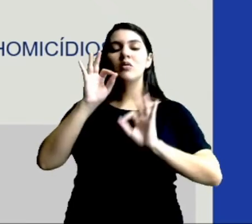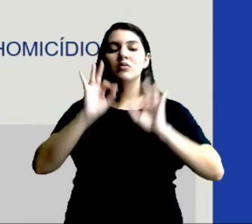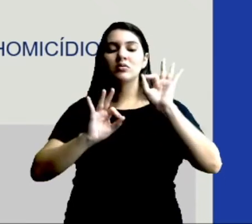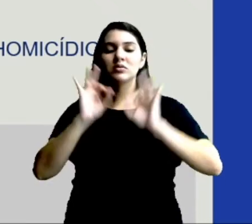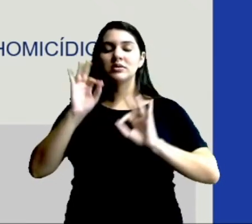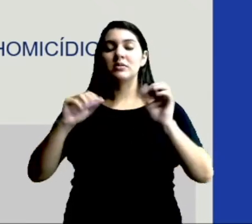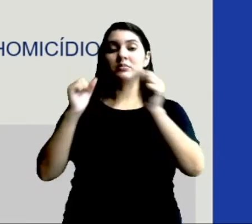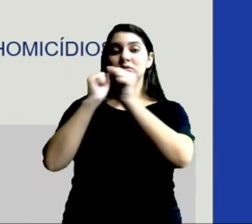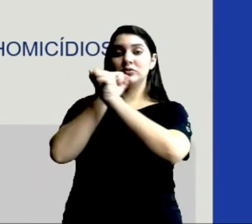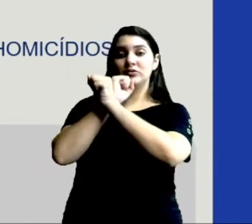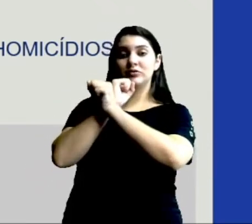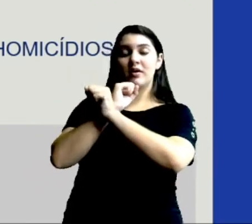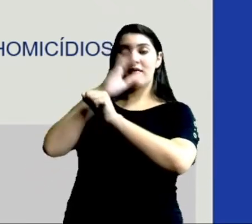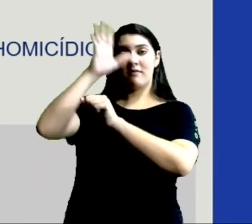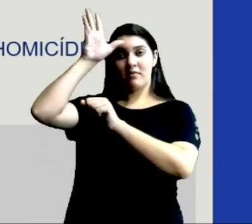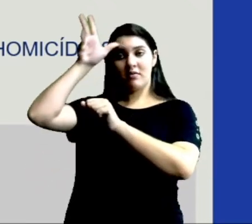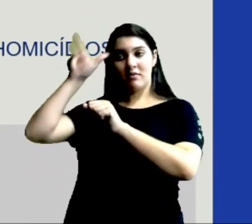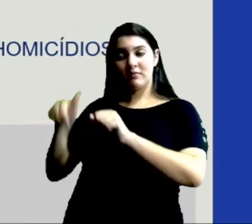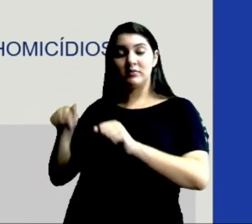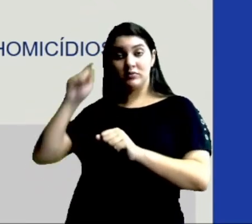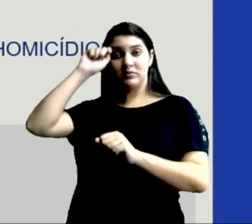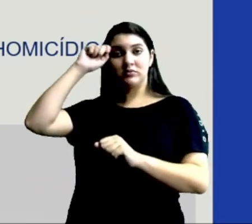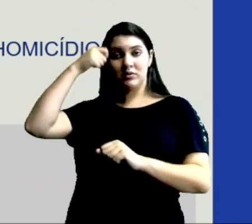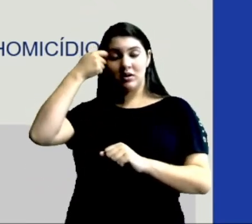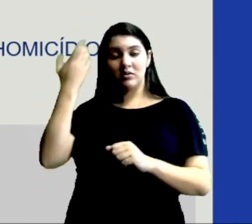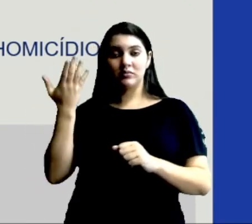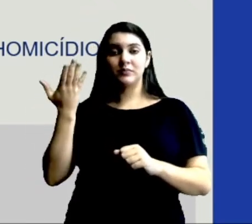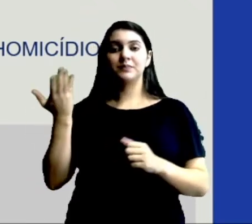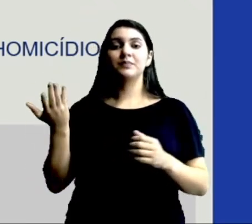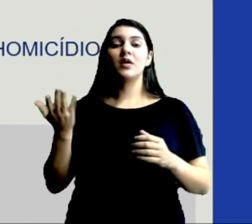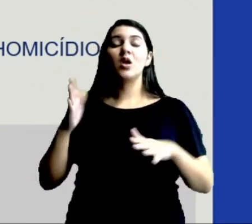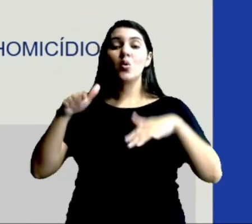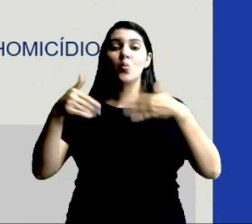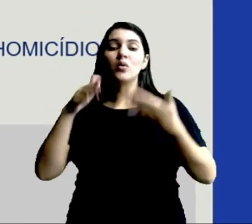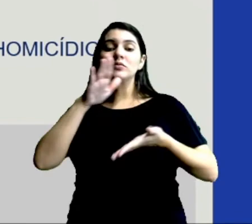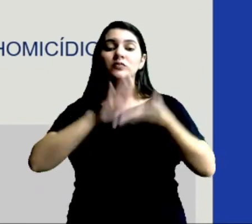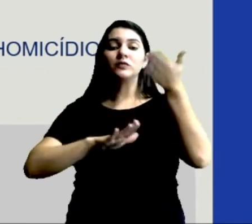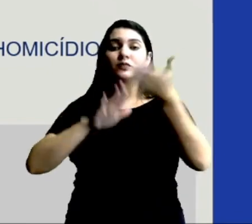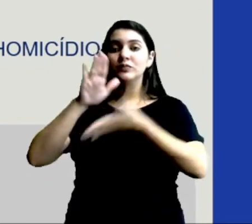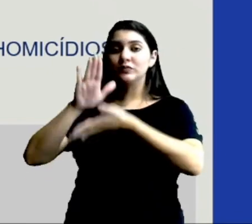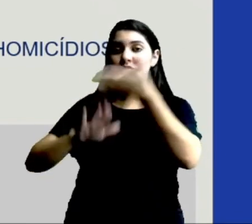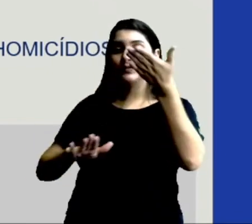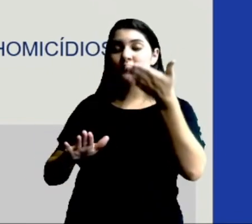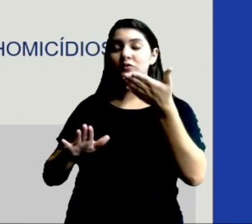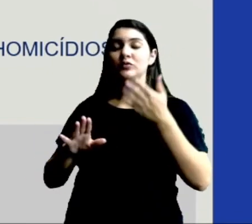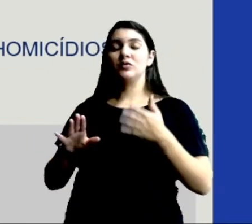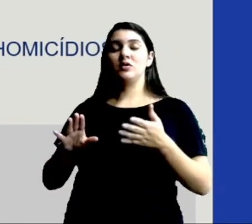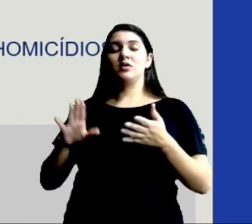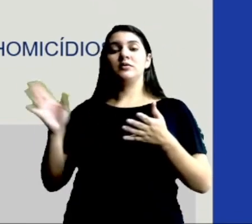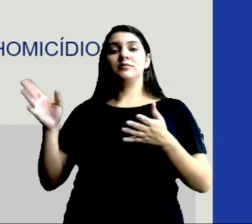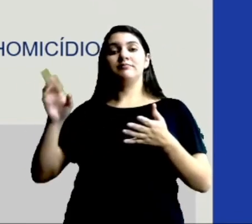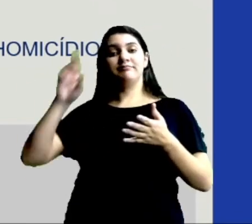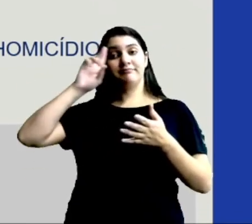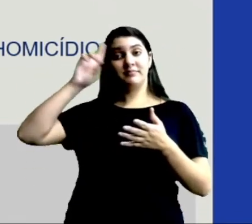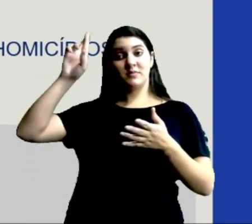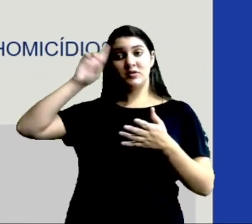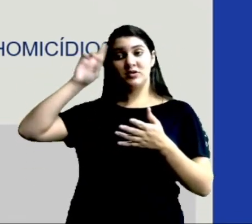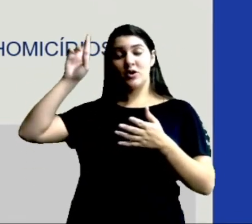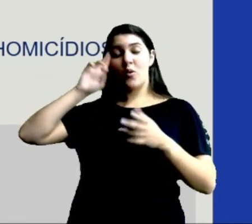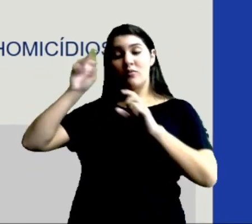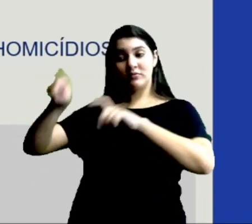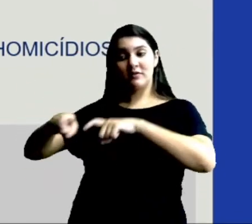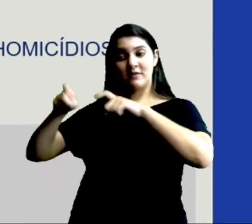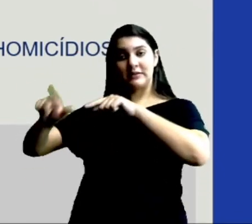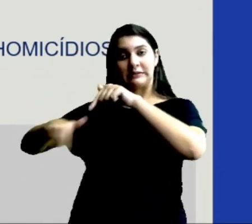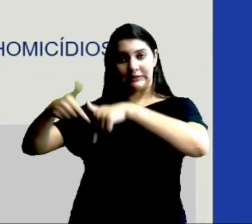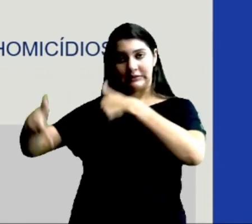pelos escravos africanos, pelos negros, quando eles fugiam dos senhores das fazendas onde eles